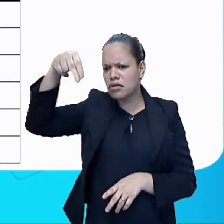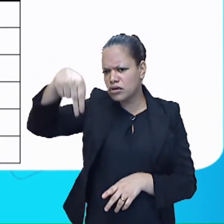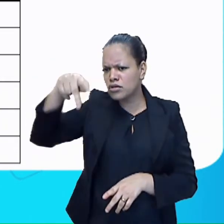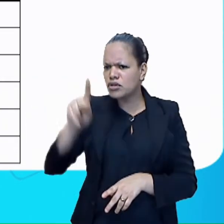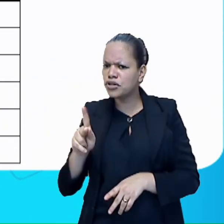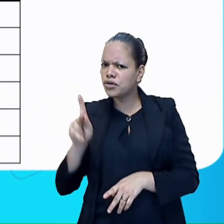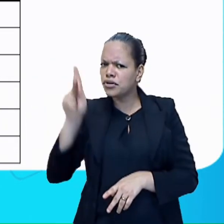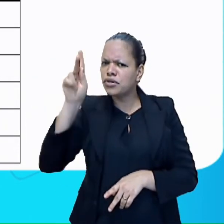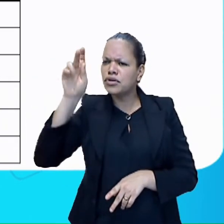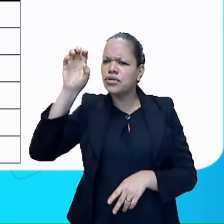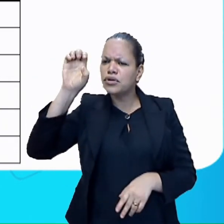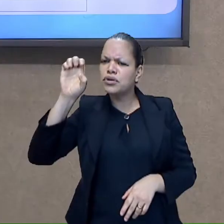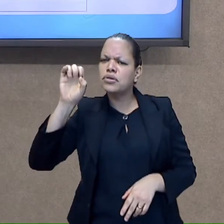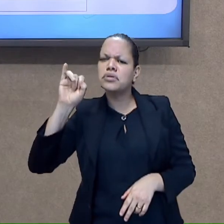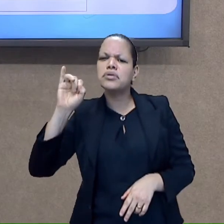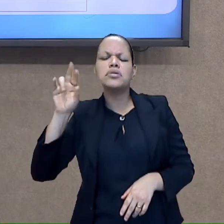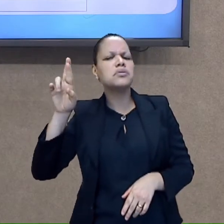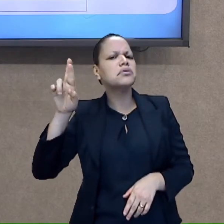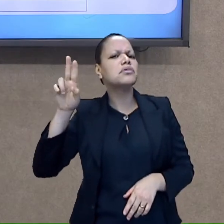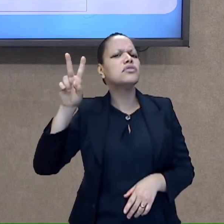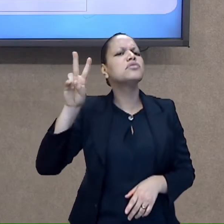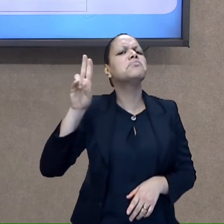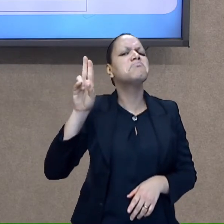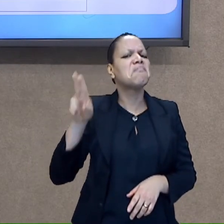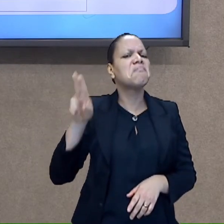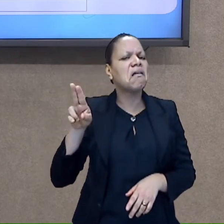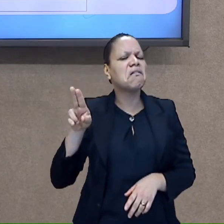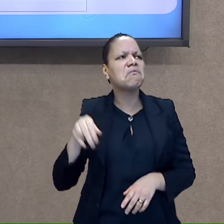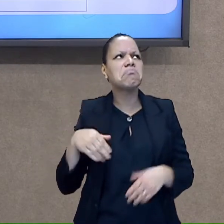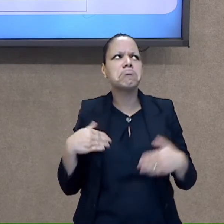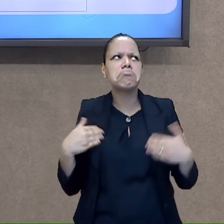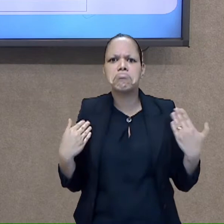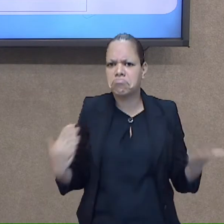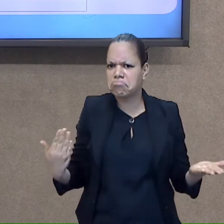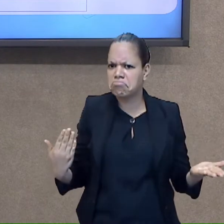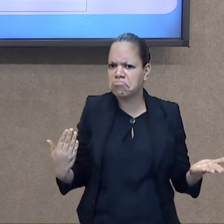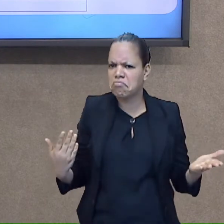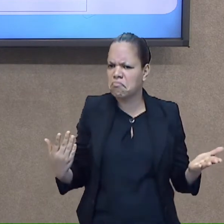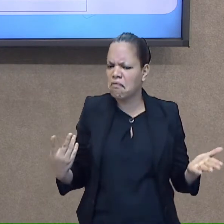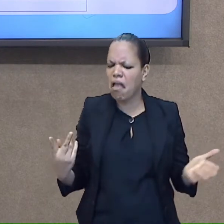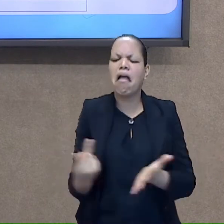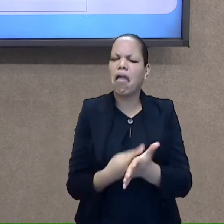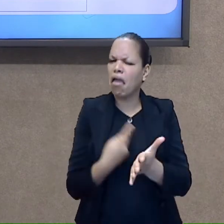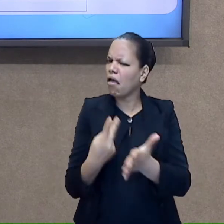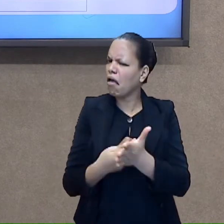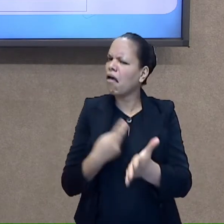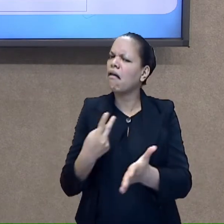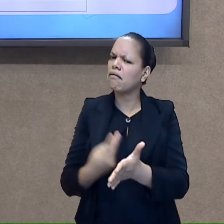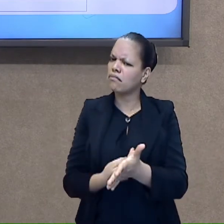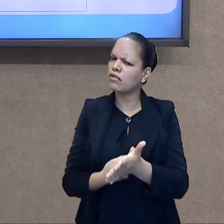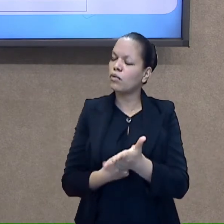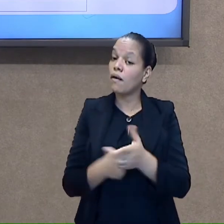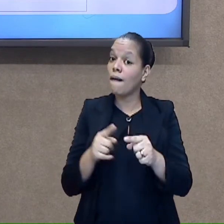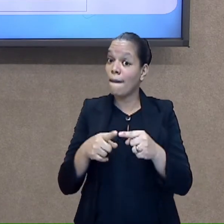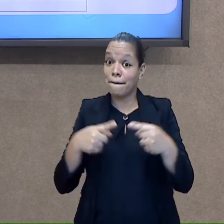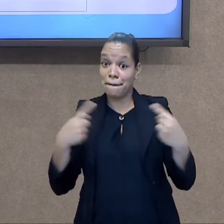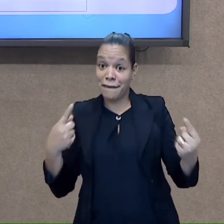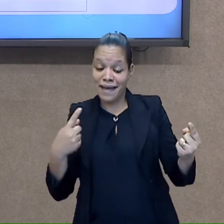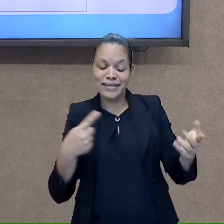me dá um dinheiro aí? Não parece que termina com a vogal U? Mas quando a gente vai escrever, olha lá.